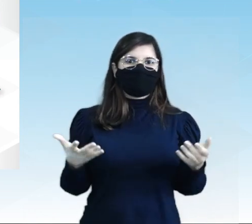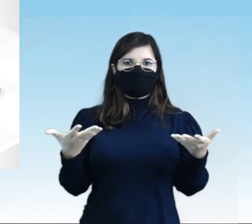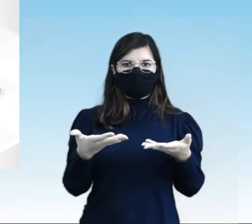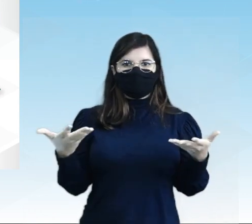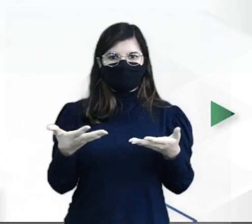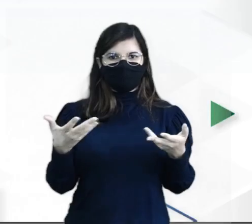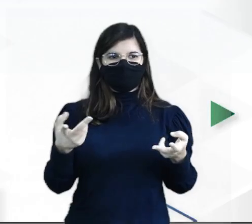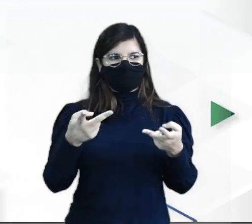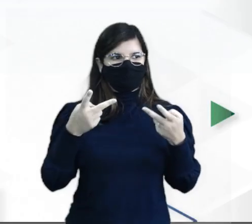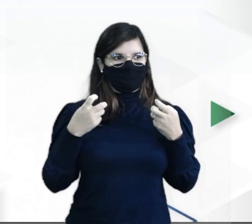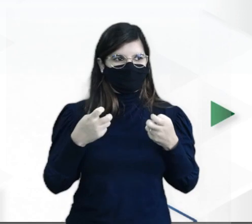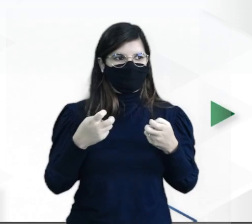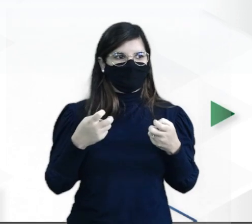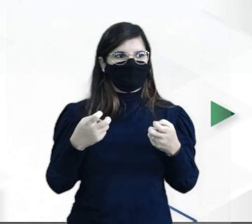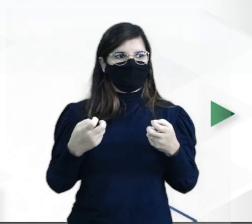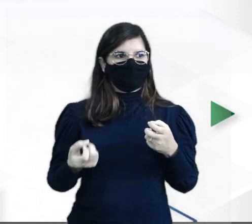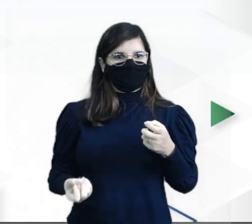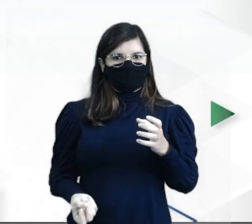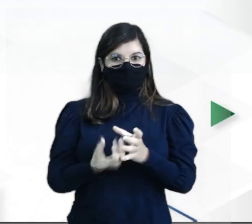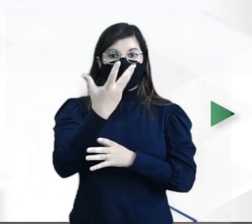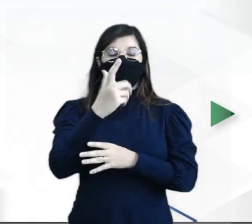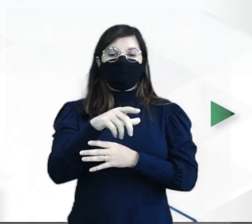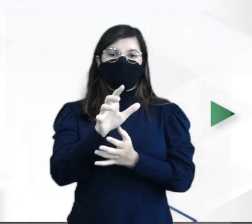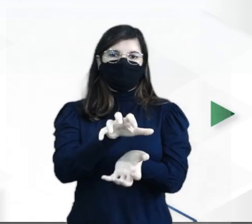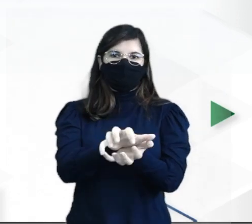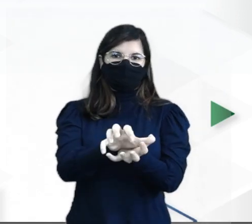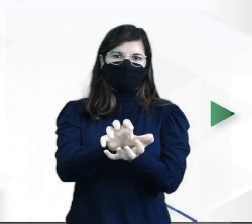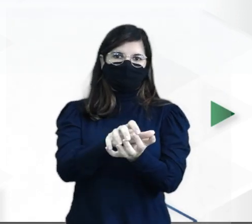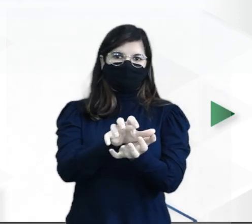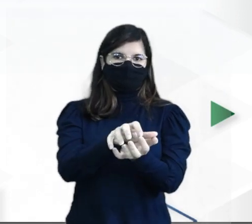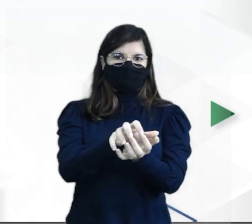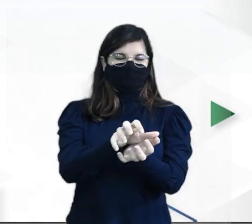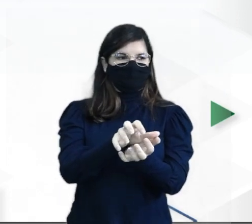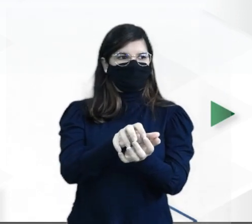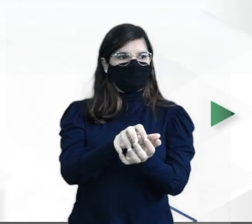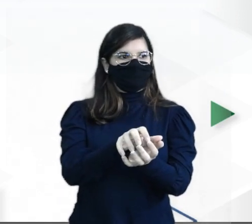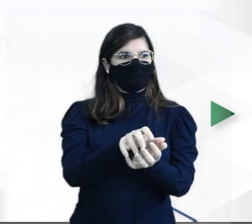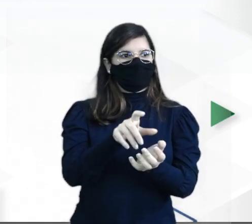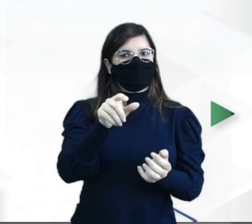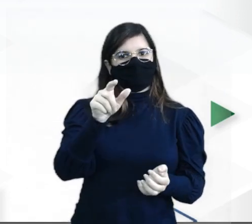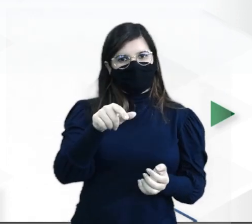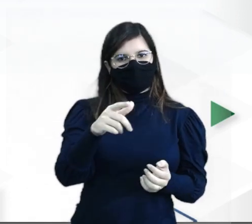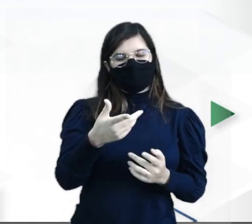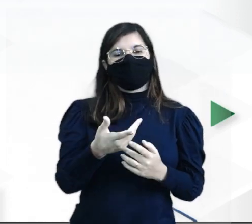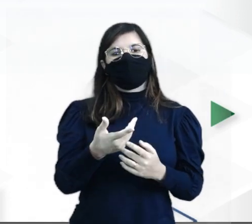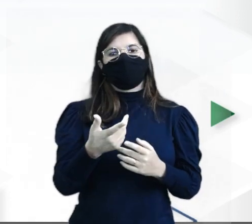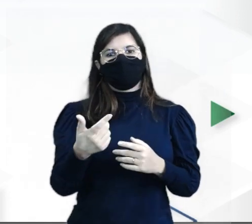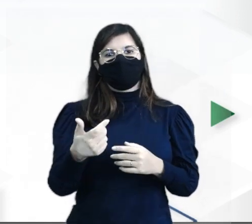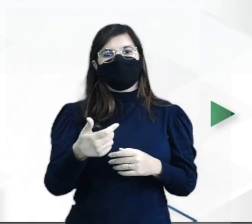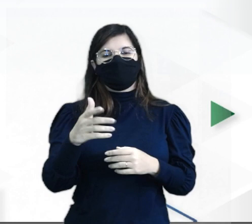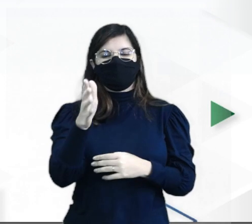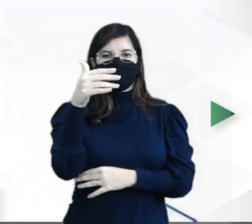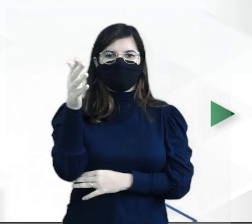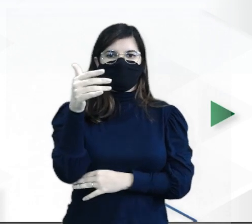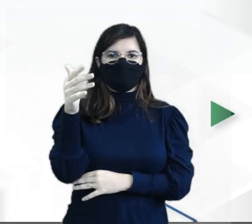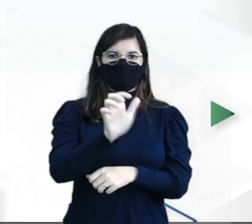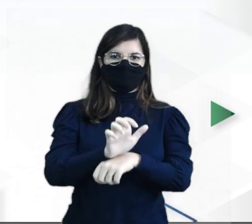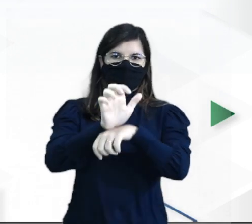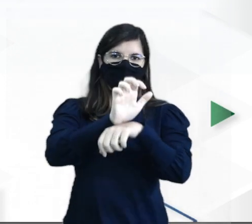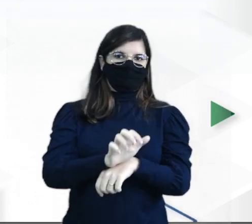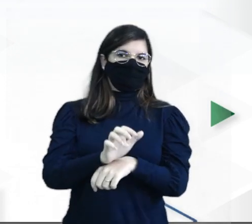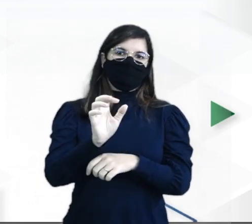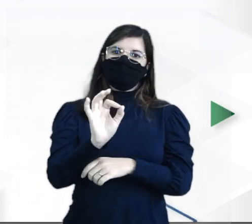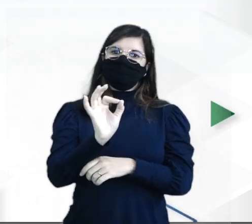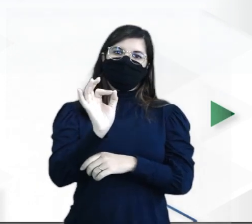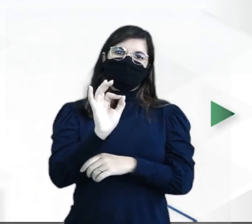a Insurreição pernambucana né em Ação Pernambucana botei a bandeira do nosso estado que nem sonhava